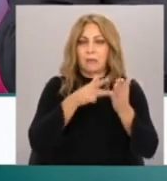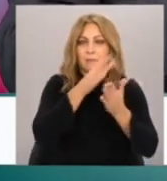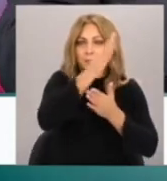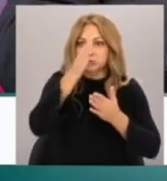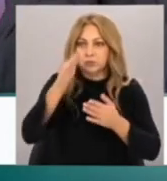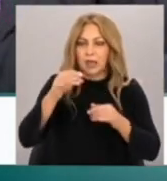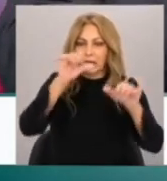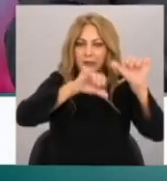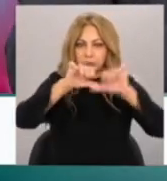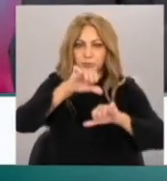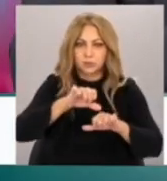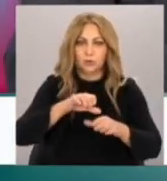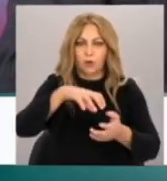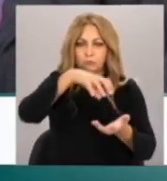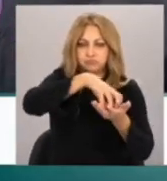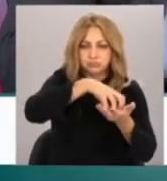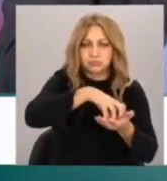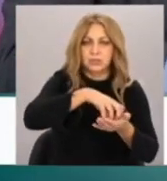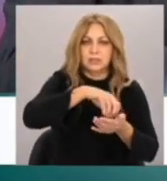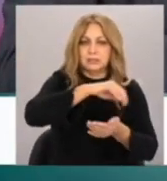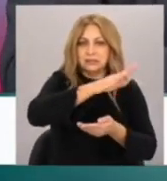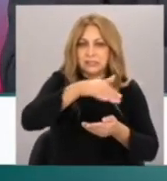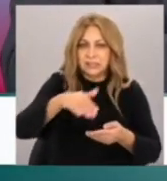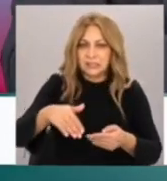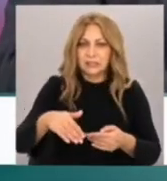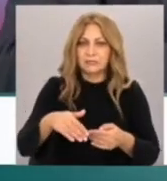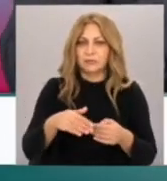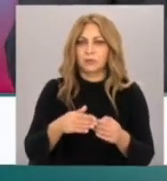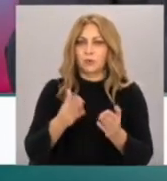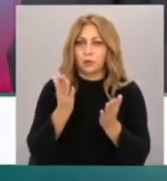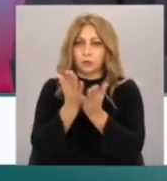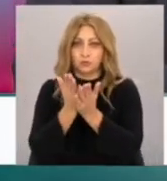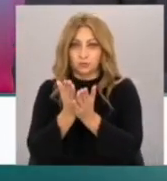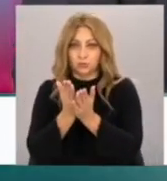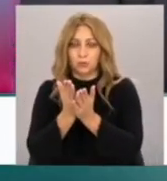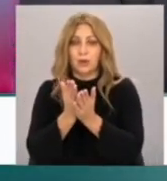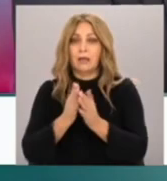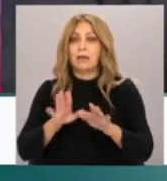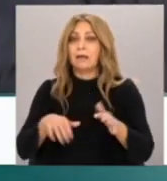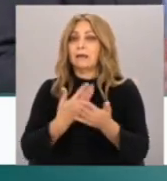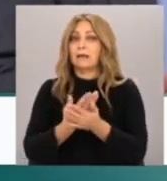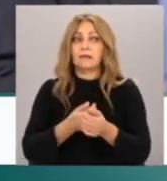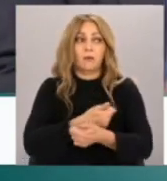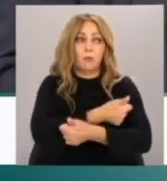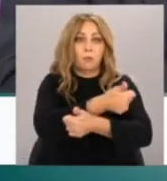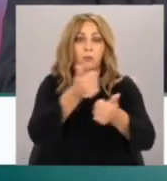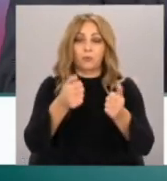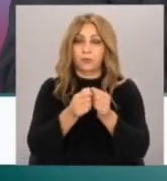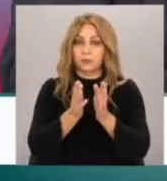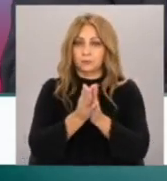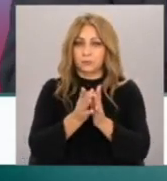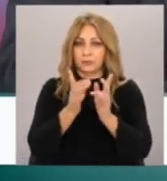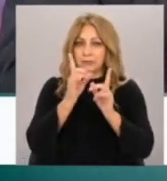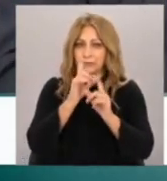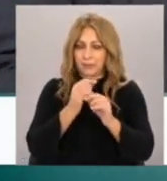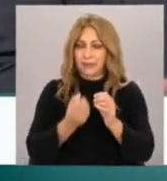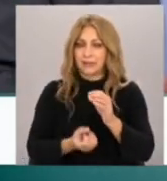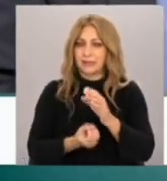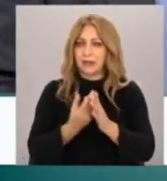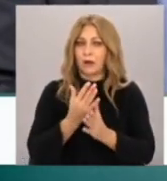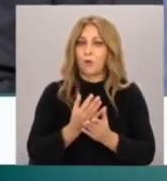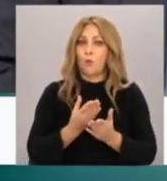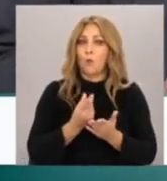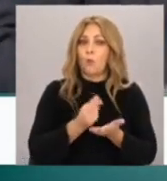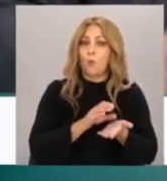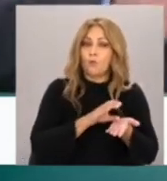edificius de Universidade de medicina científico de mecenato académico comercial todos e também na Constituição de um fundo de